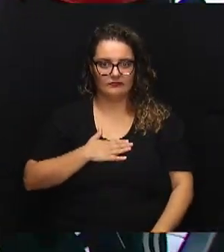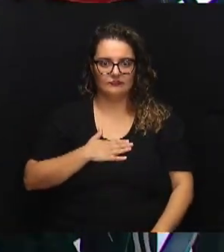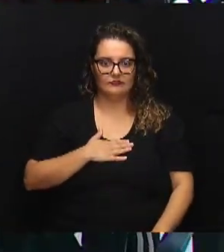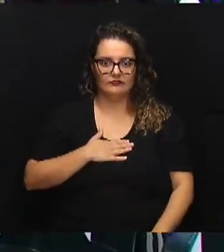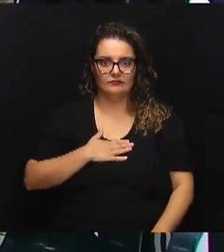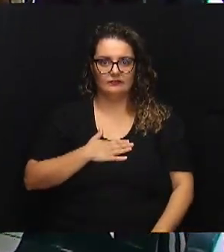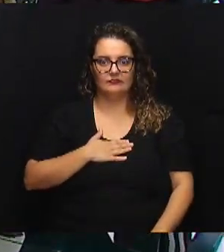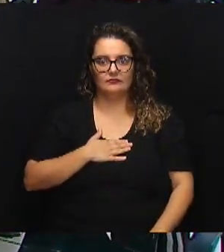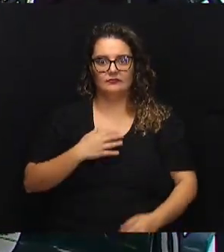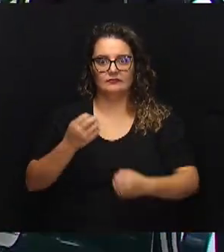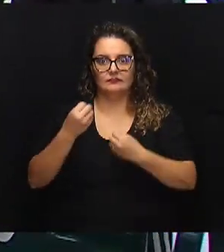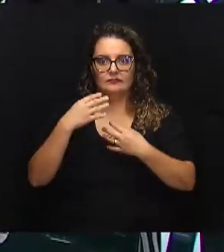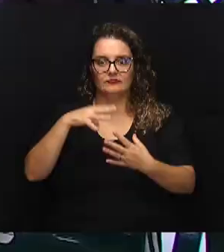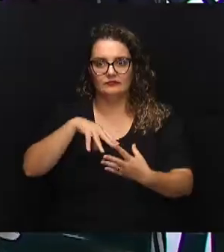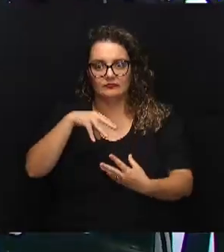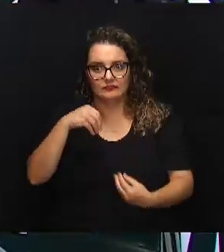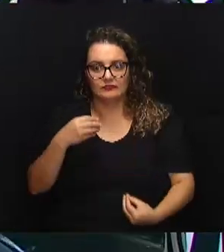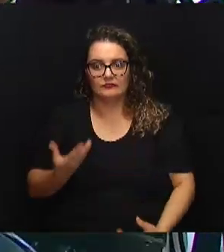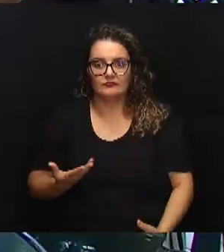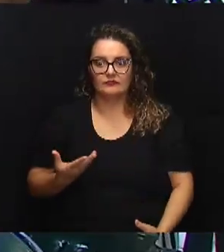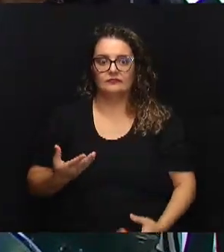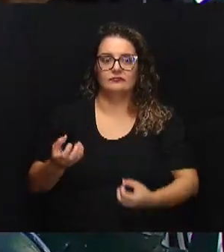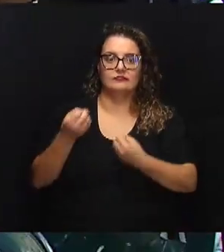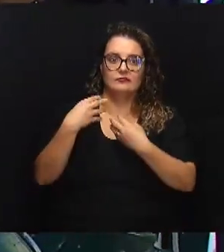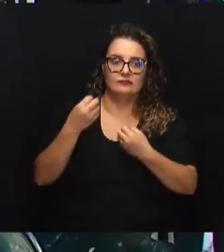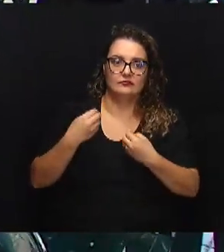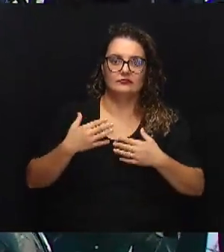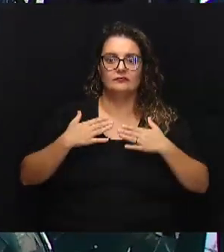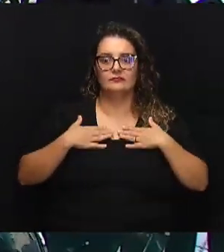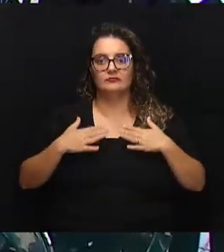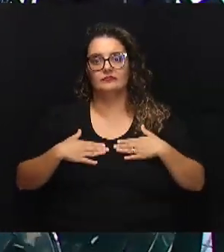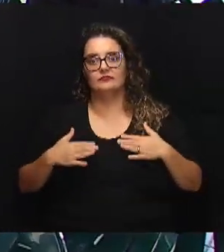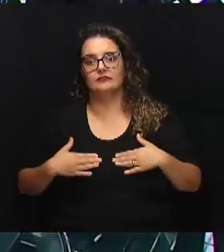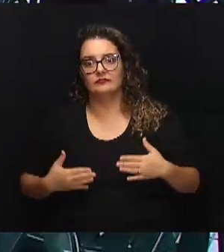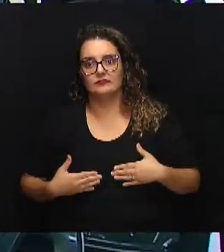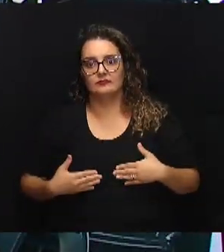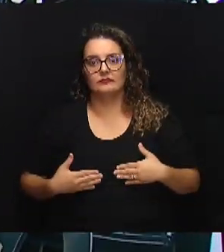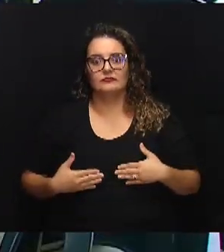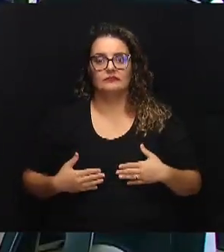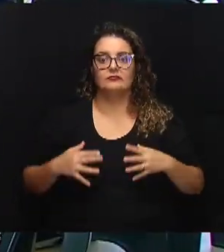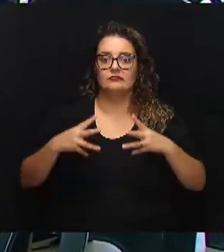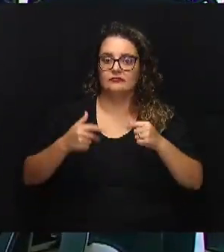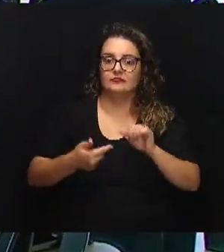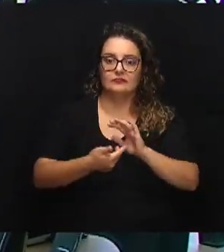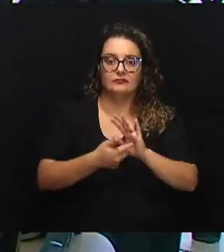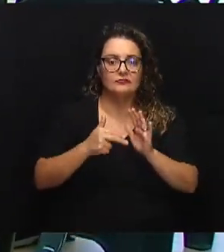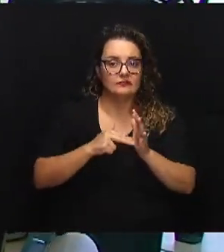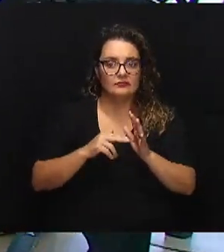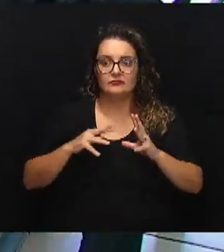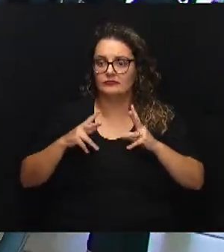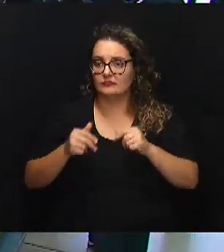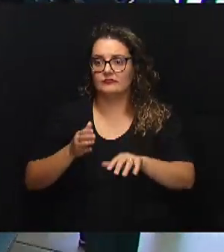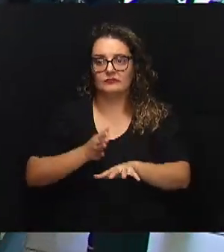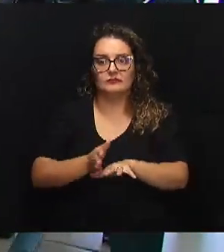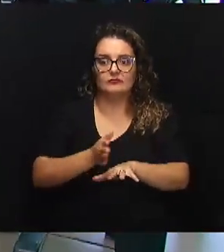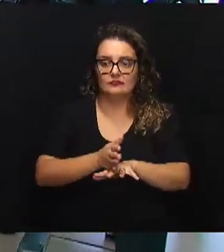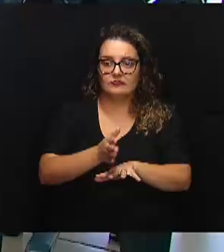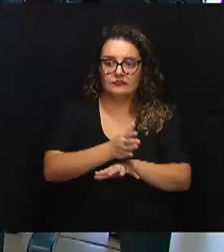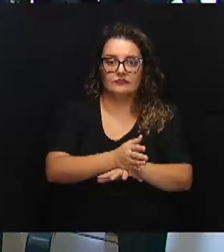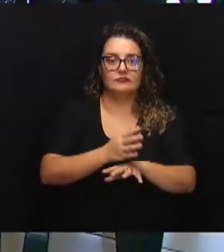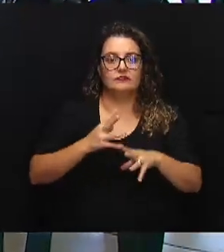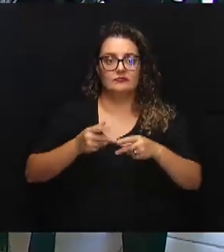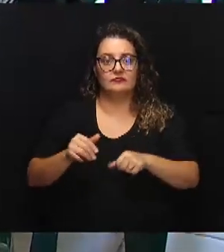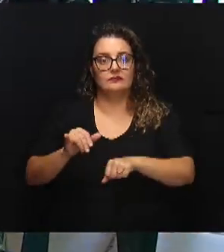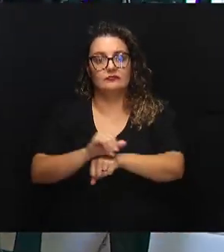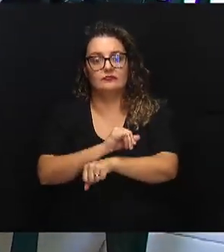me educa espiritualmente, me educa fisicamente, me educa em todos os sentidos, em todos os segmentos, me dá todas as